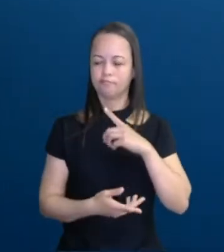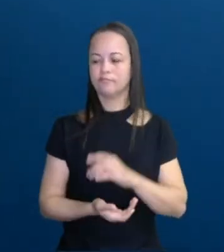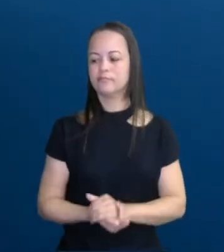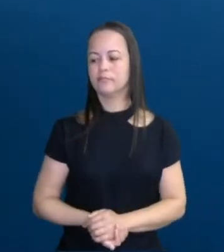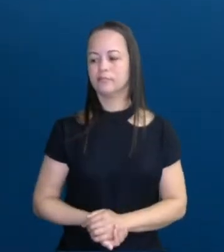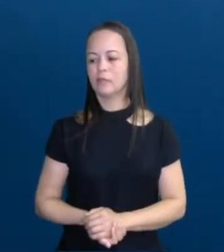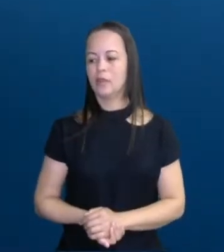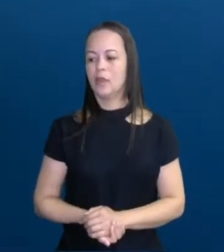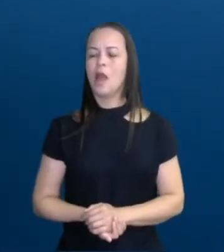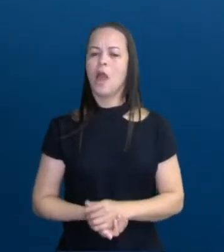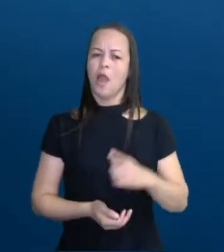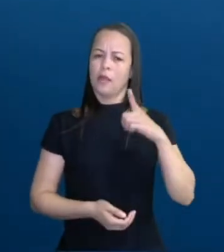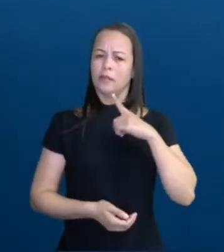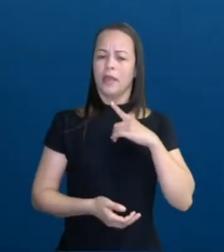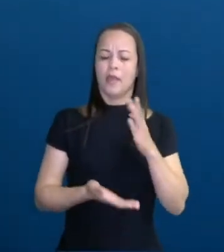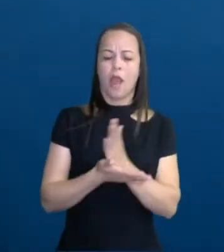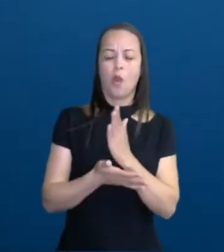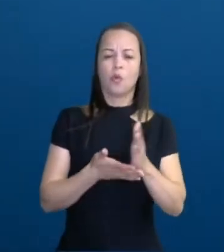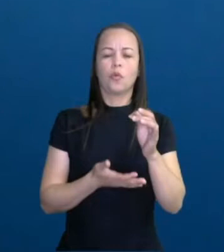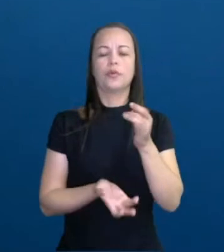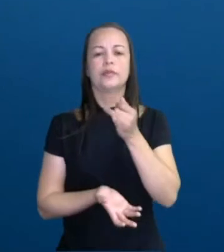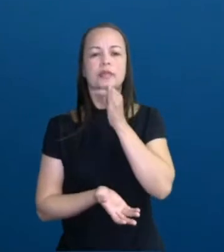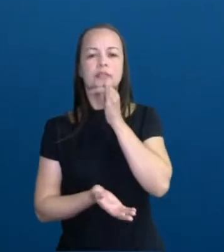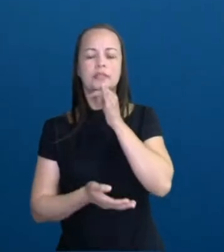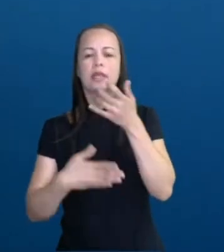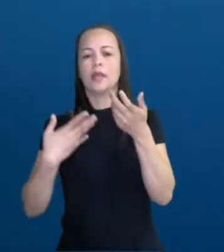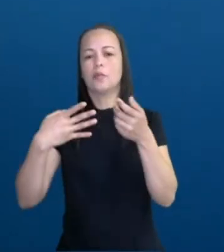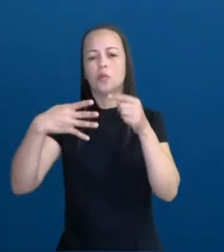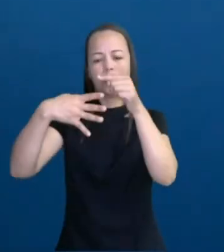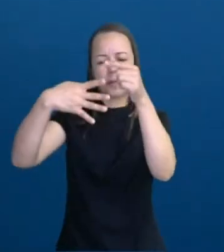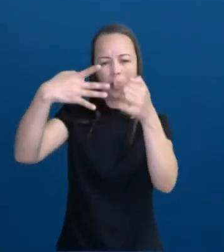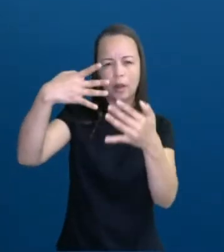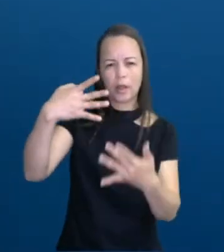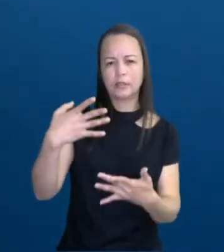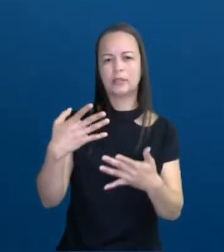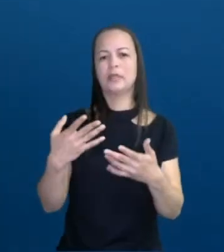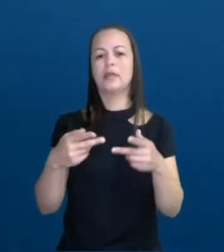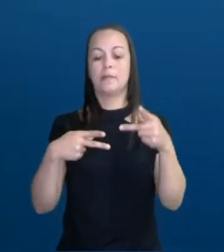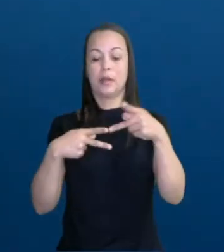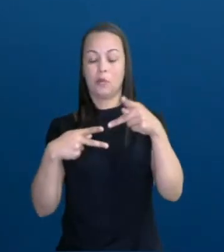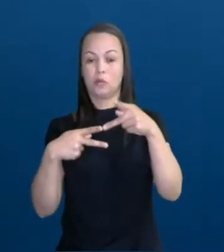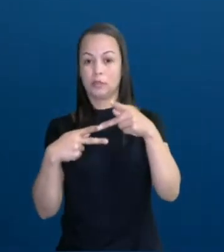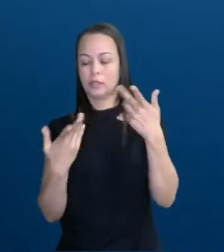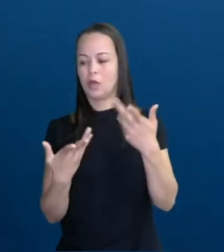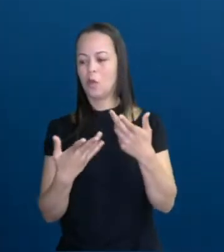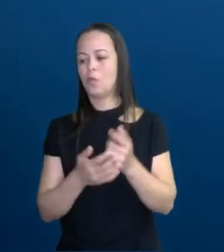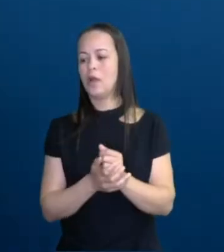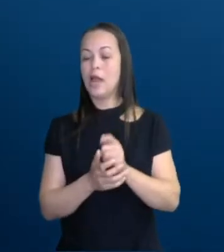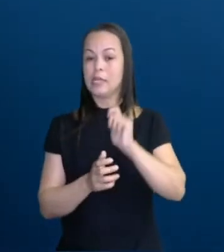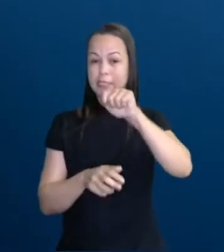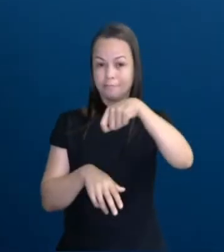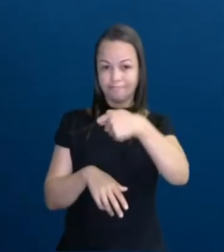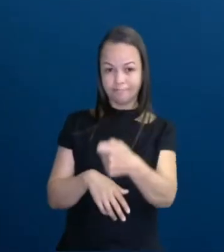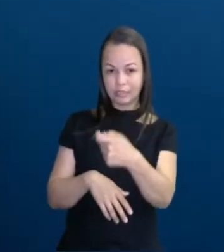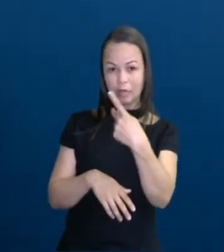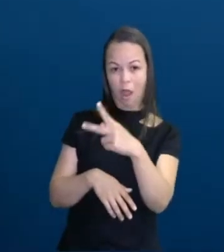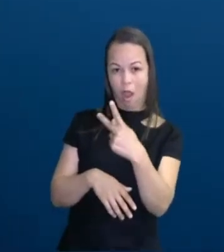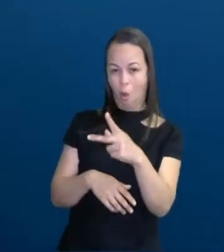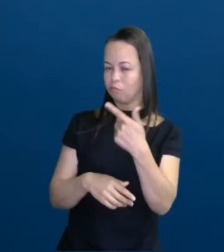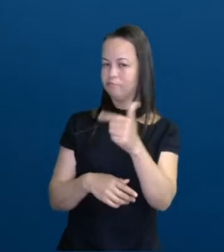Aqui alguns exemplos de preposições: em, para, da, das, de, do,